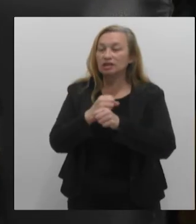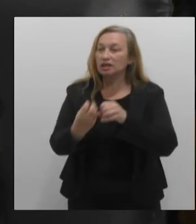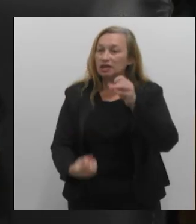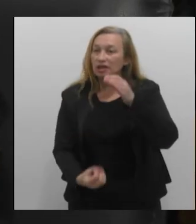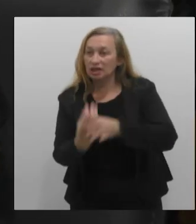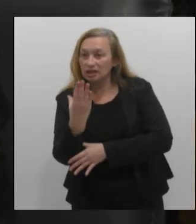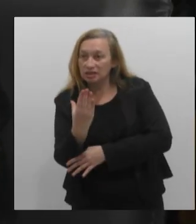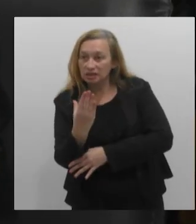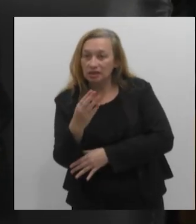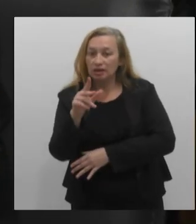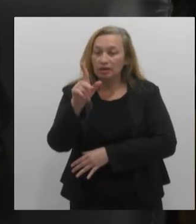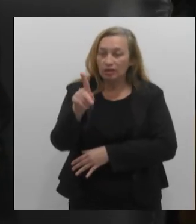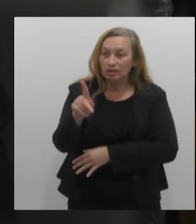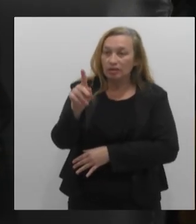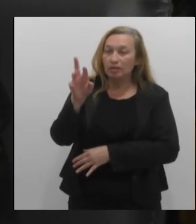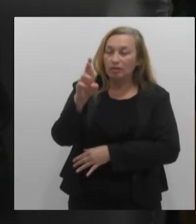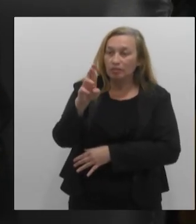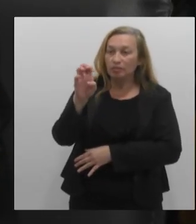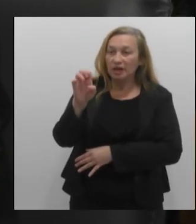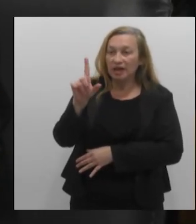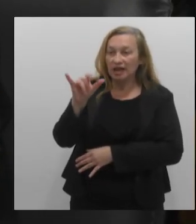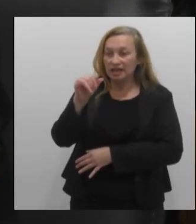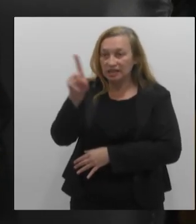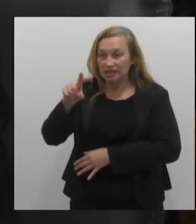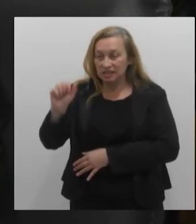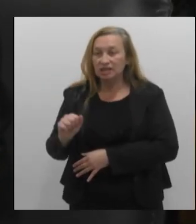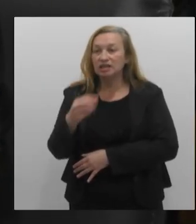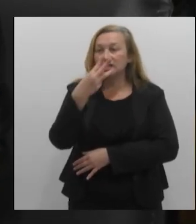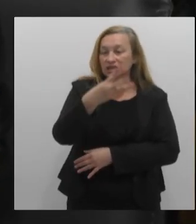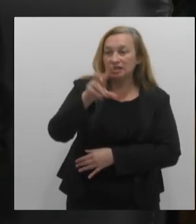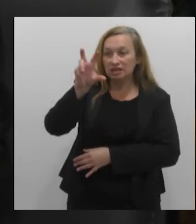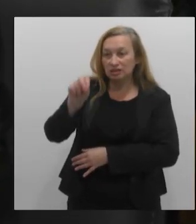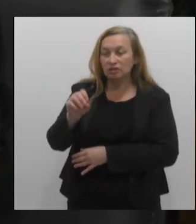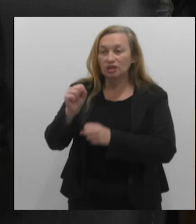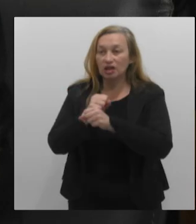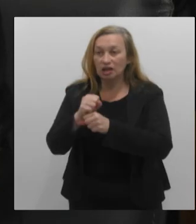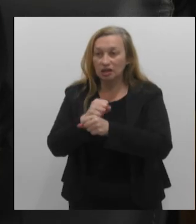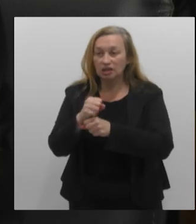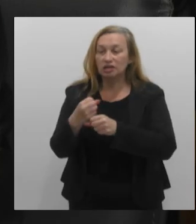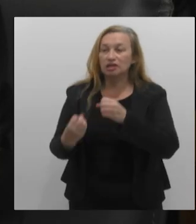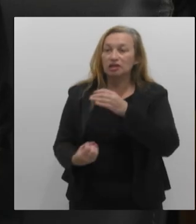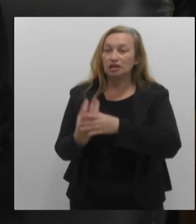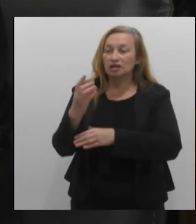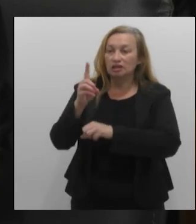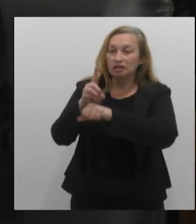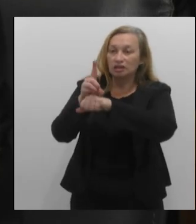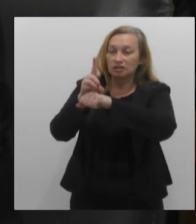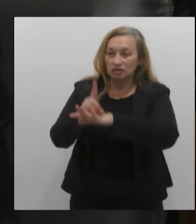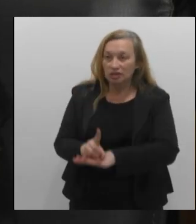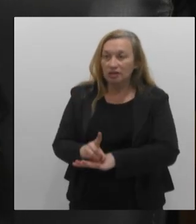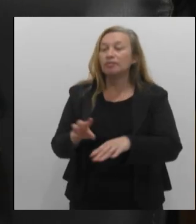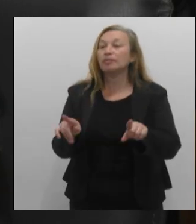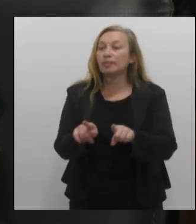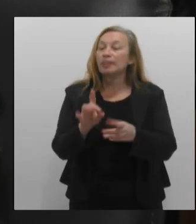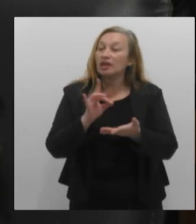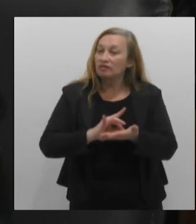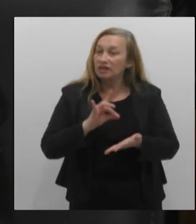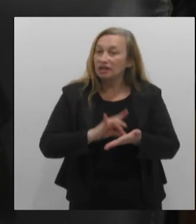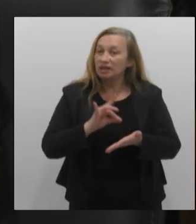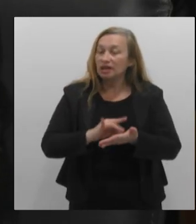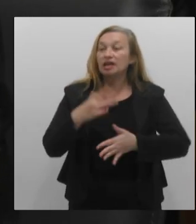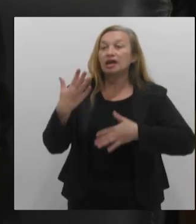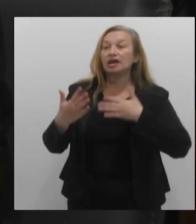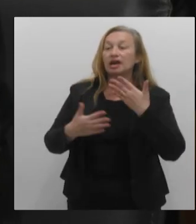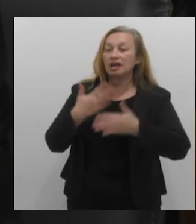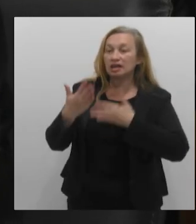da prelazia e nos 350 anos da elevação do Rio de Janeiro à diocese, celebramos também um verdadeiro jubileu desta